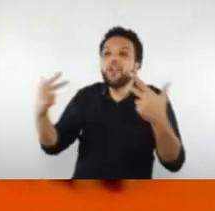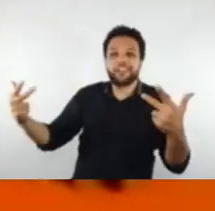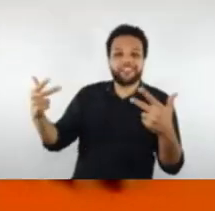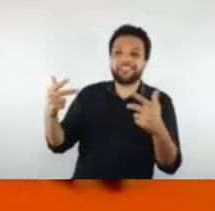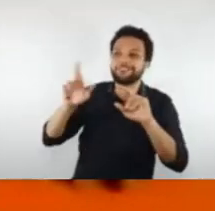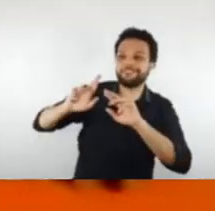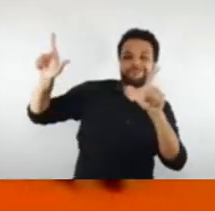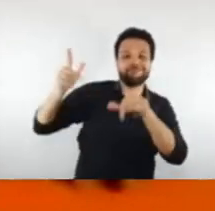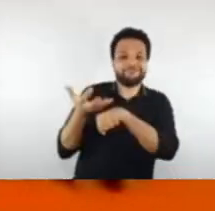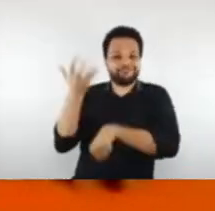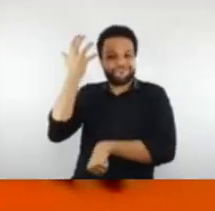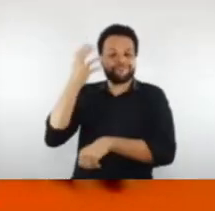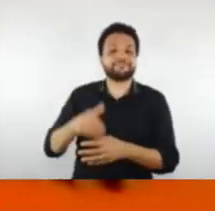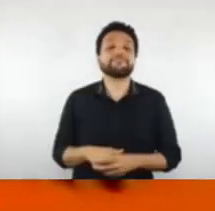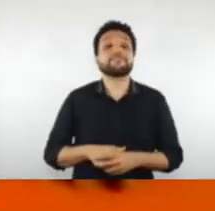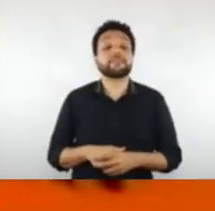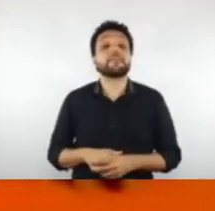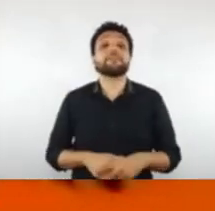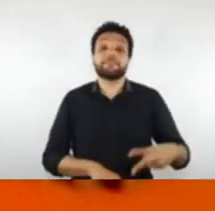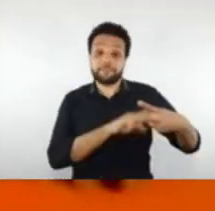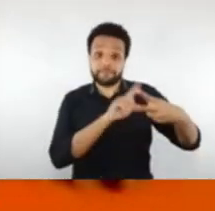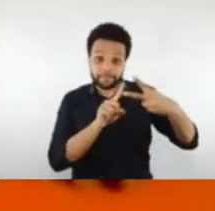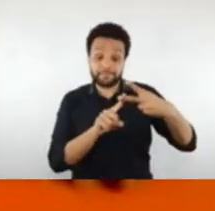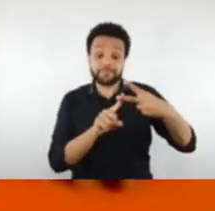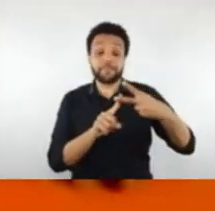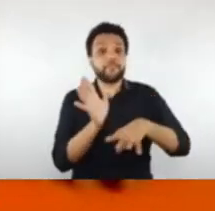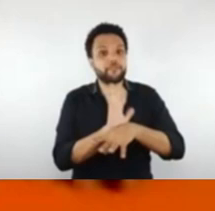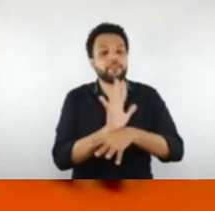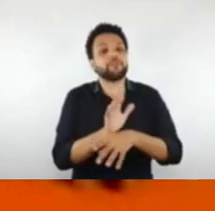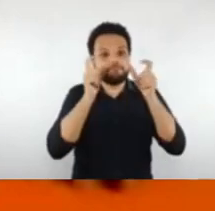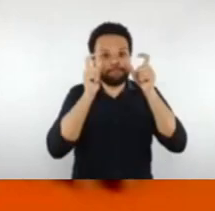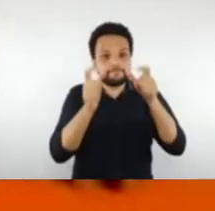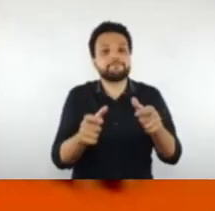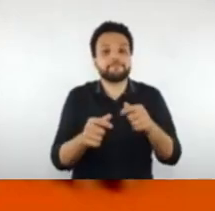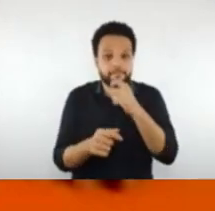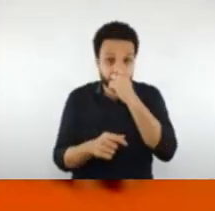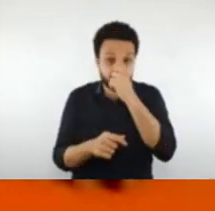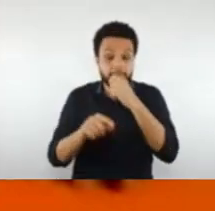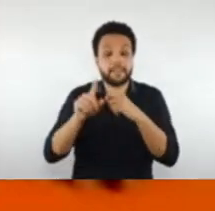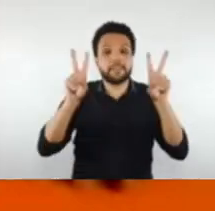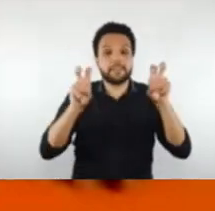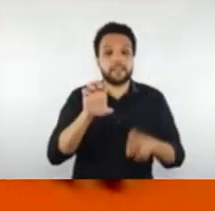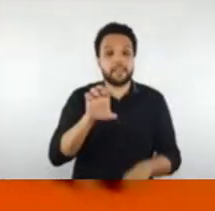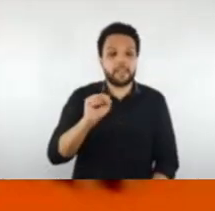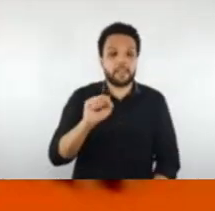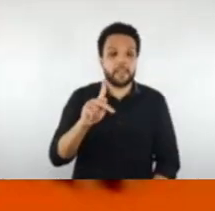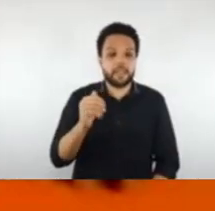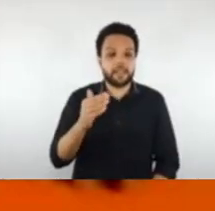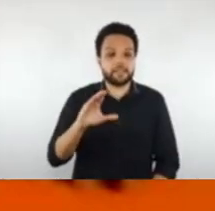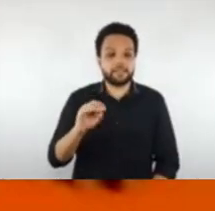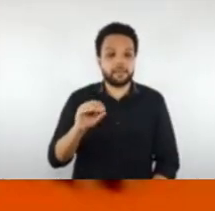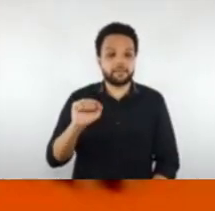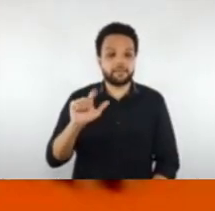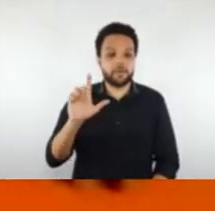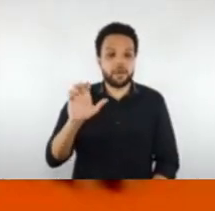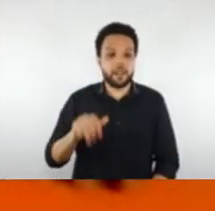O outro filme que a gente teve, que teve uma carreira bastante interessante, foi O Espaço Além, Marina Abramović e o Brasil, e